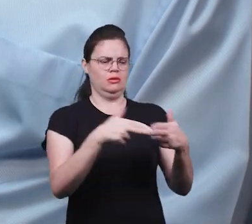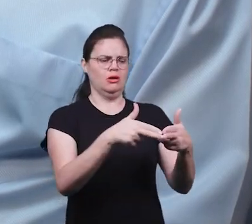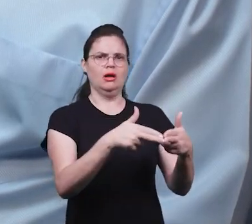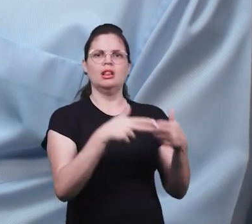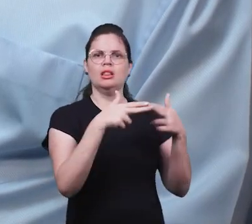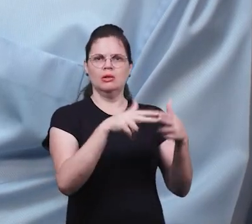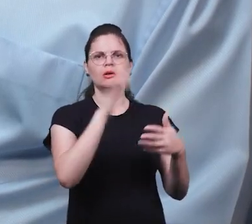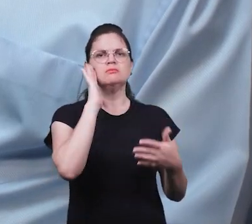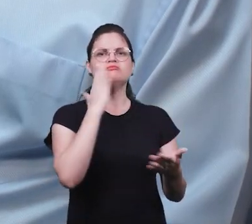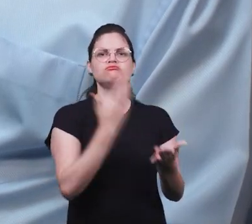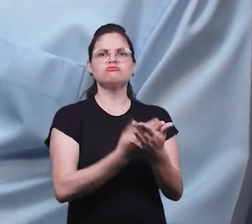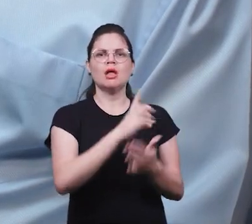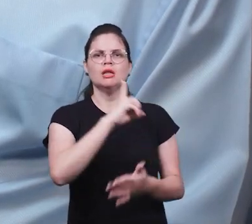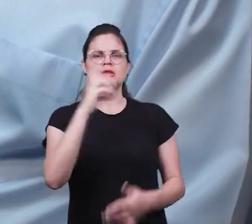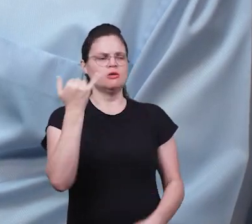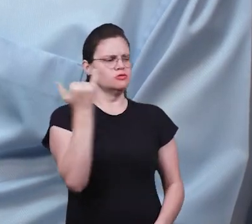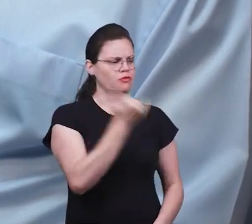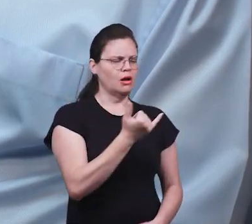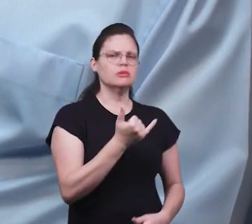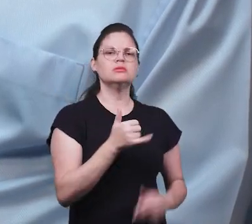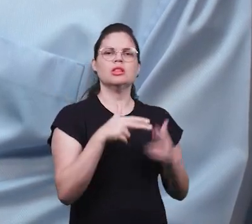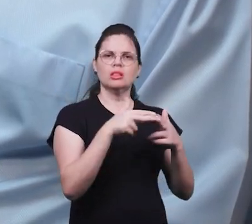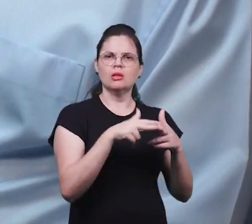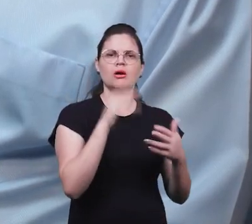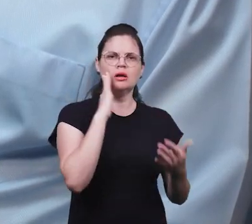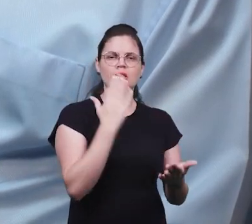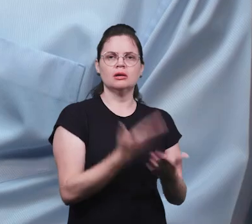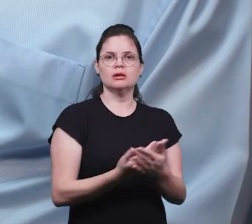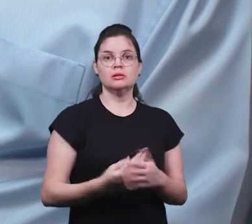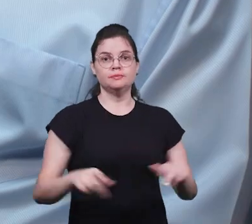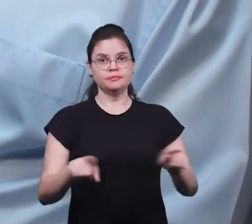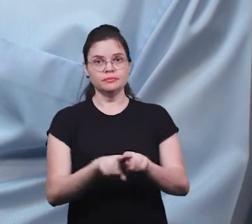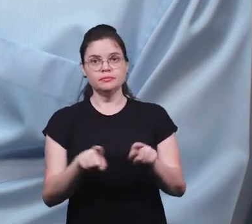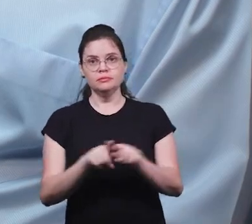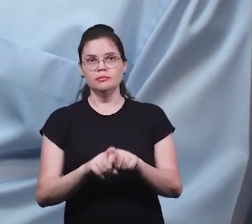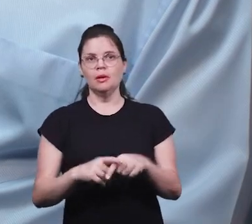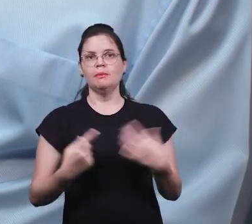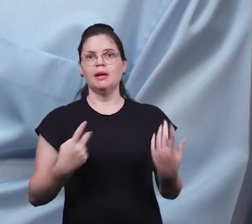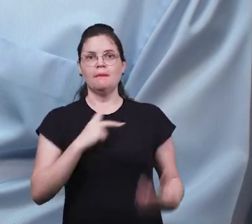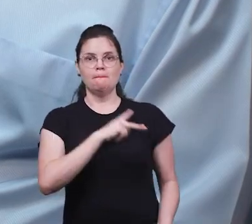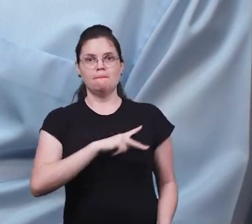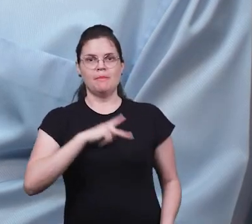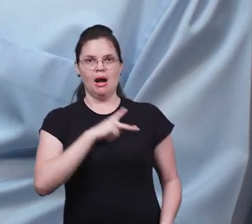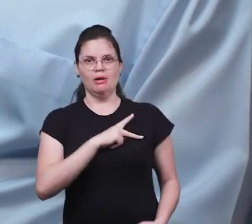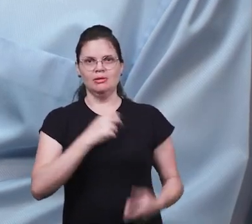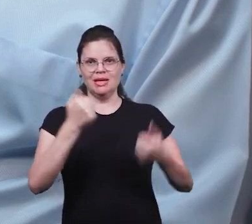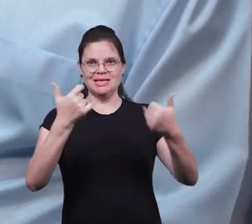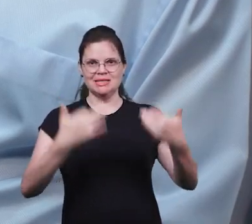creu. Pedro vai falar na loucura, Paulo que fala, na loucura da